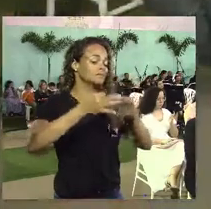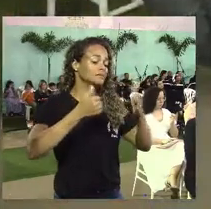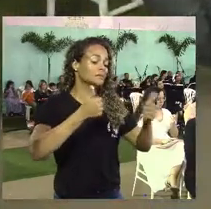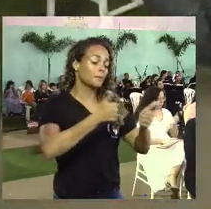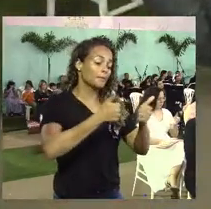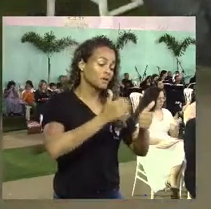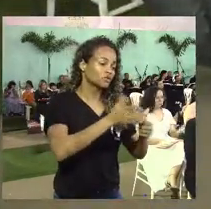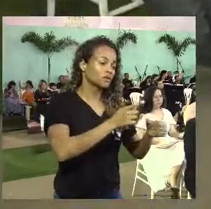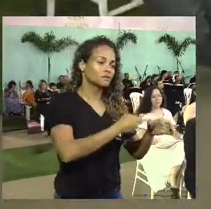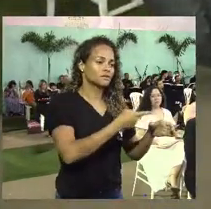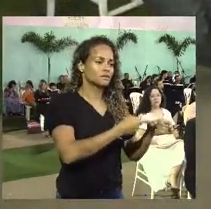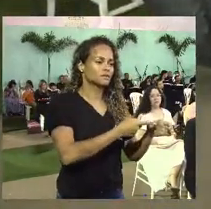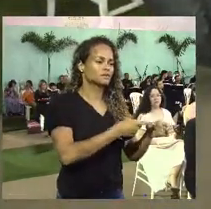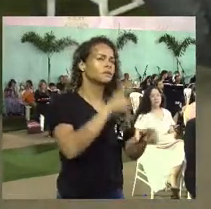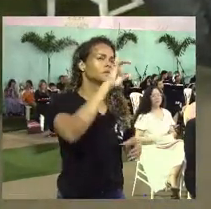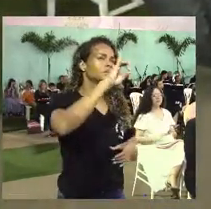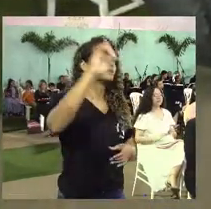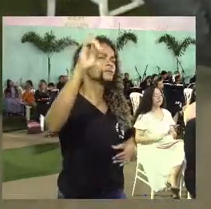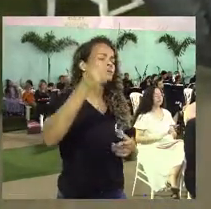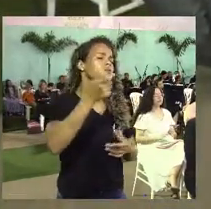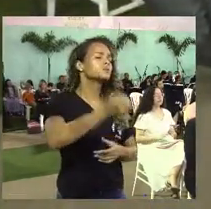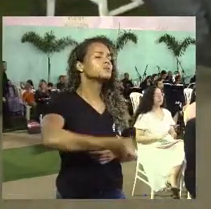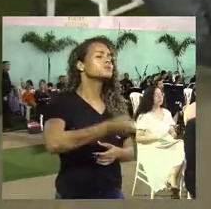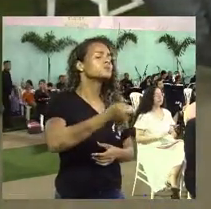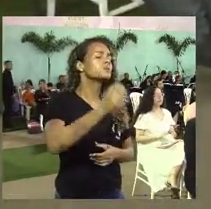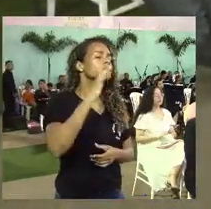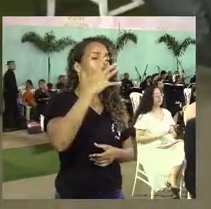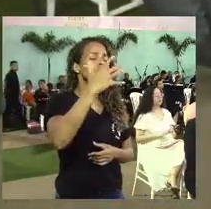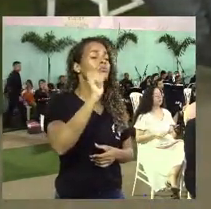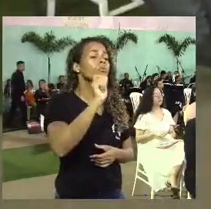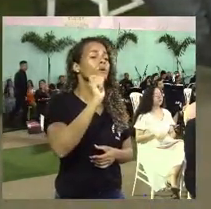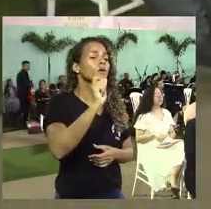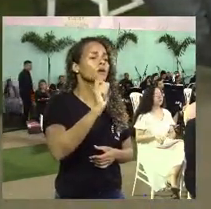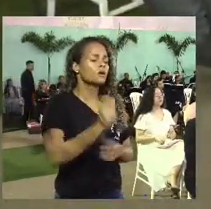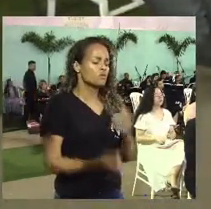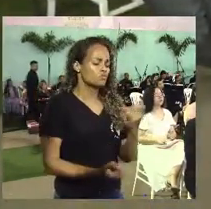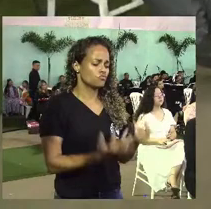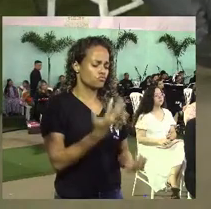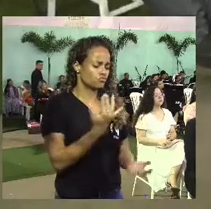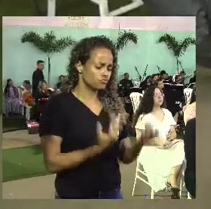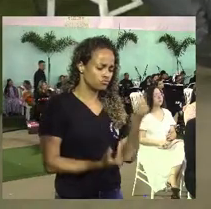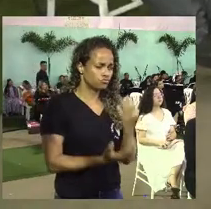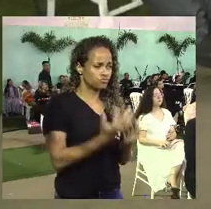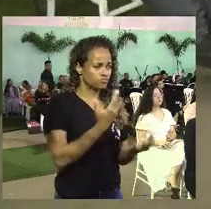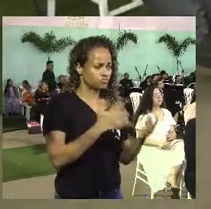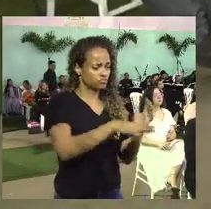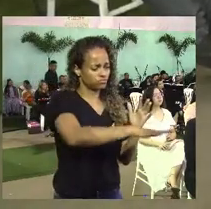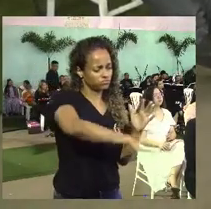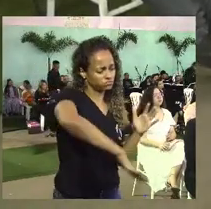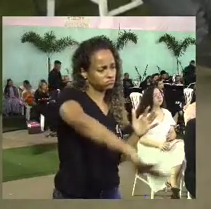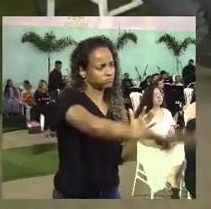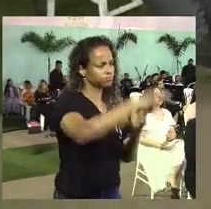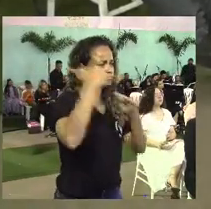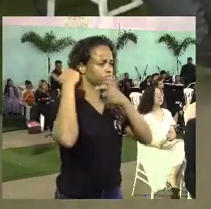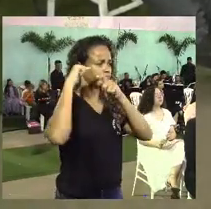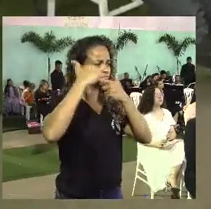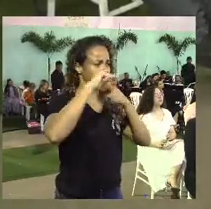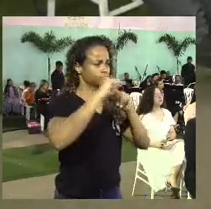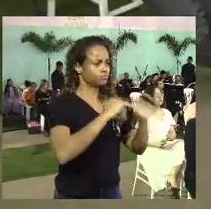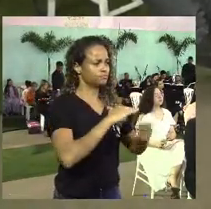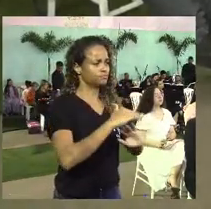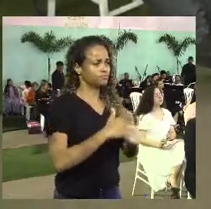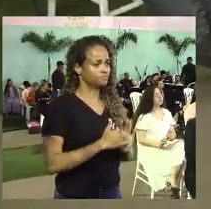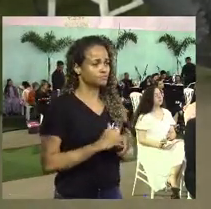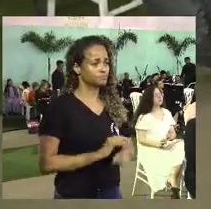cidade Deus decide mandar Fogo com enxofre sobre aquela geração e sobre aquele povo